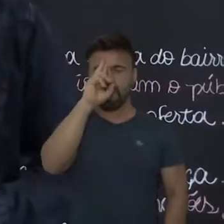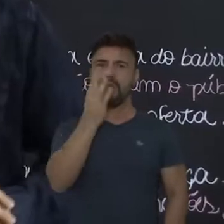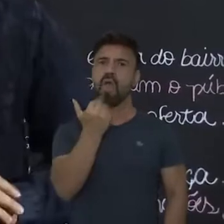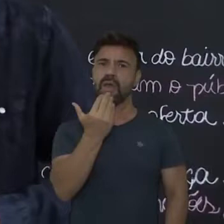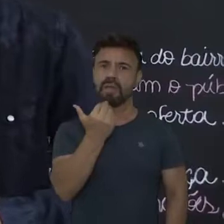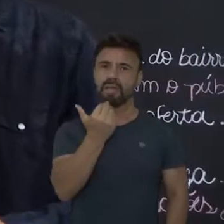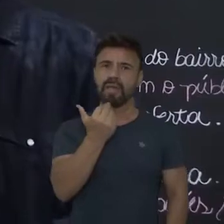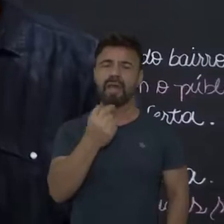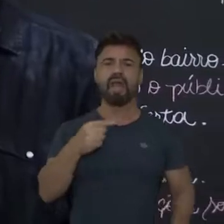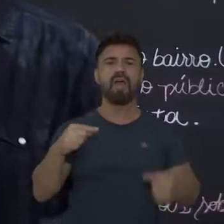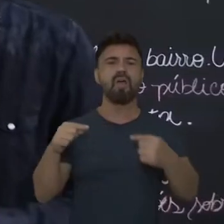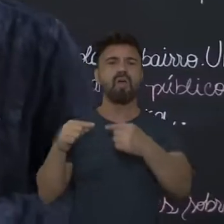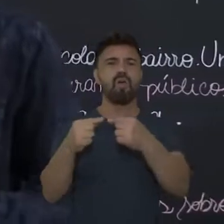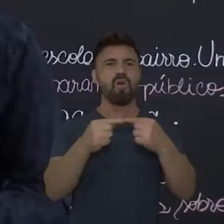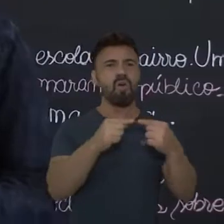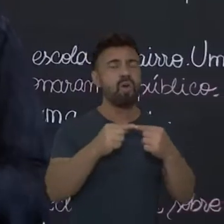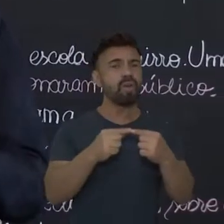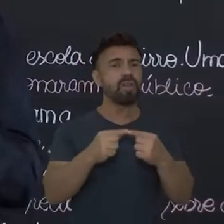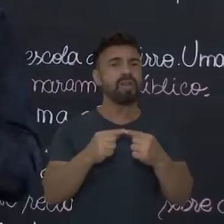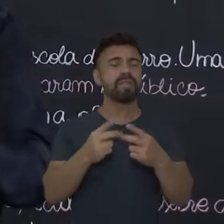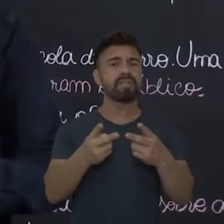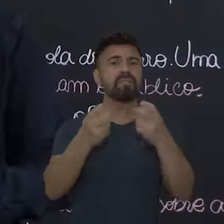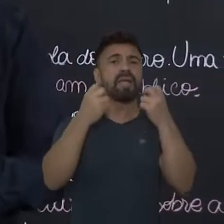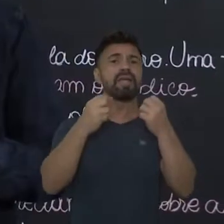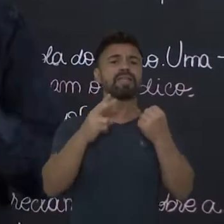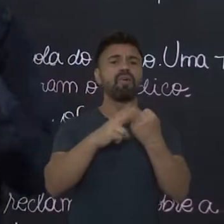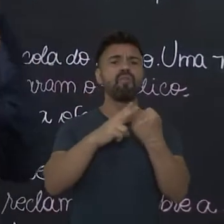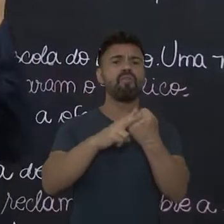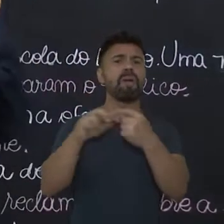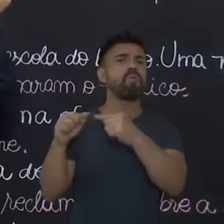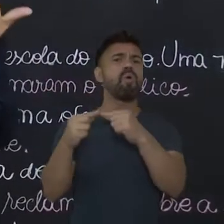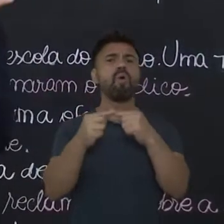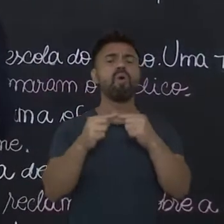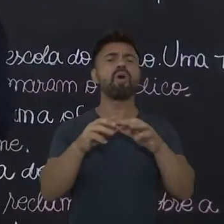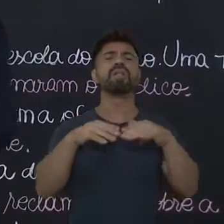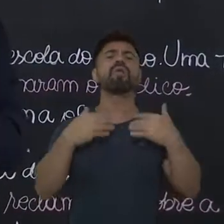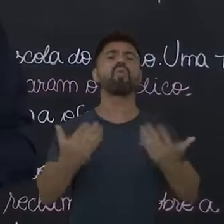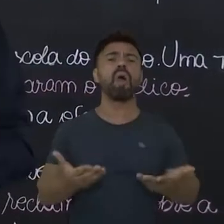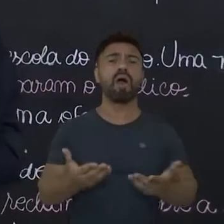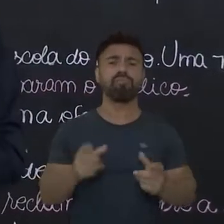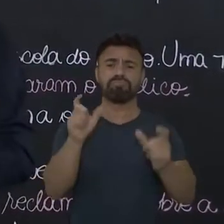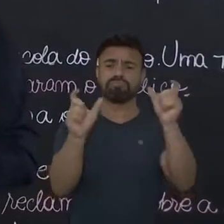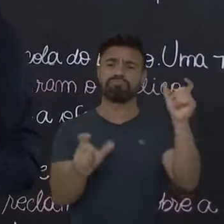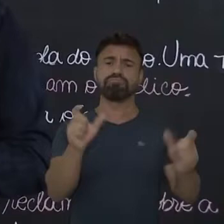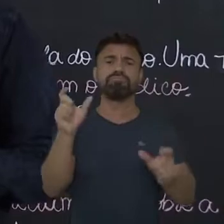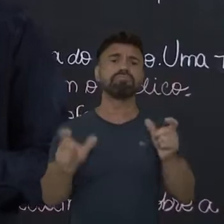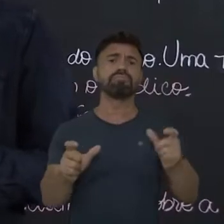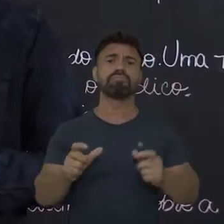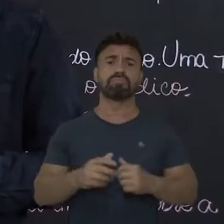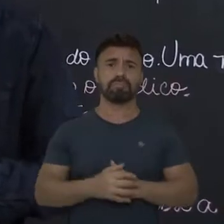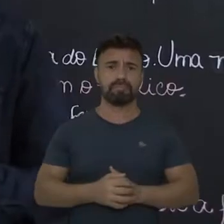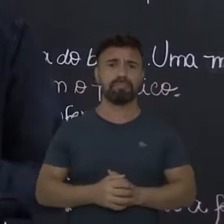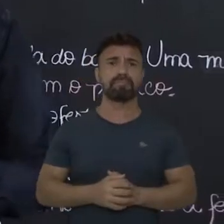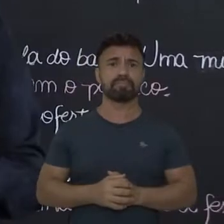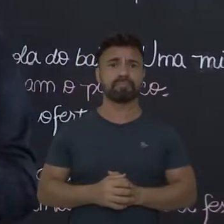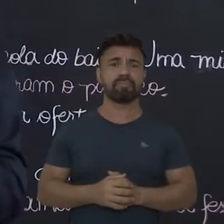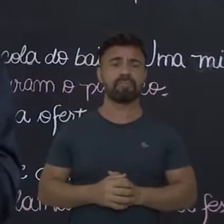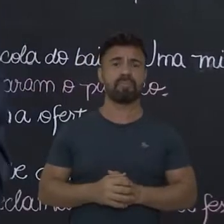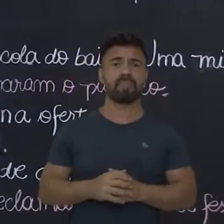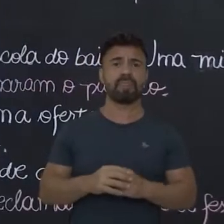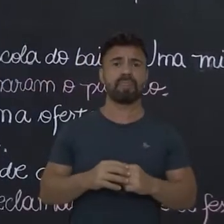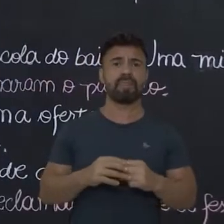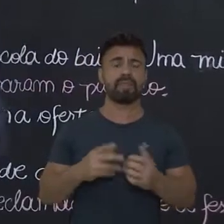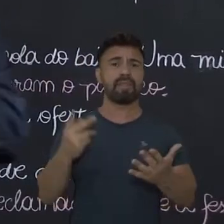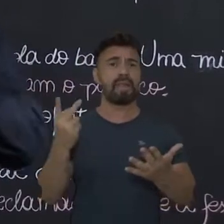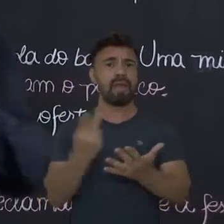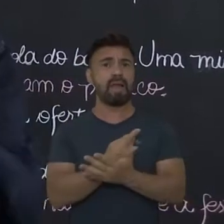gente chama de concordância. É preciso perceber com quem o verbo concorda, com quais elementos da oração o verbo estabelece essa concordância, para eu